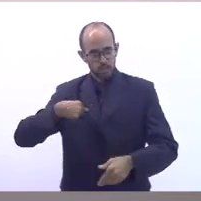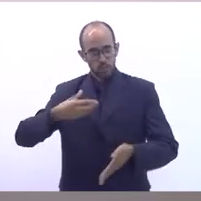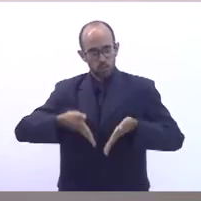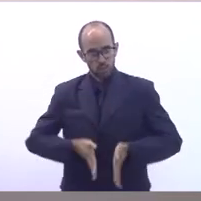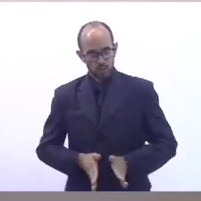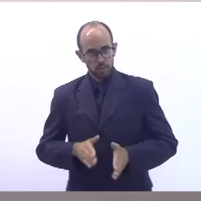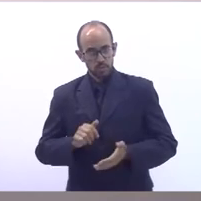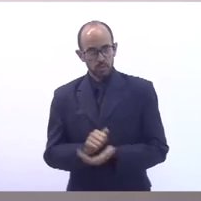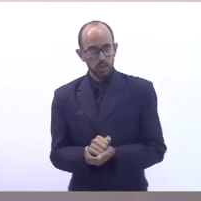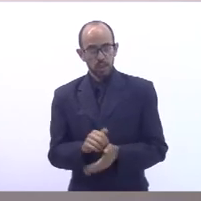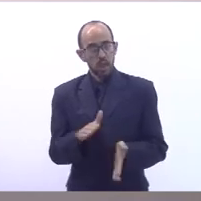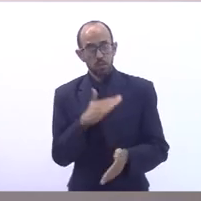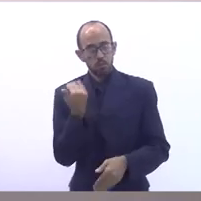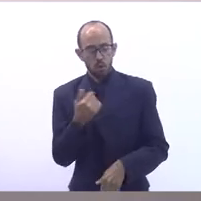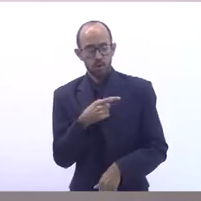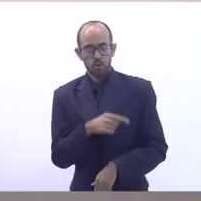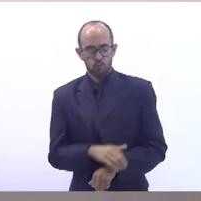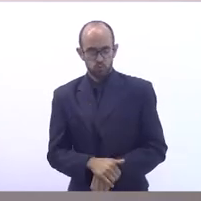eu